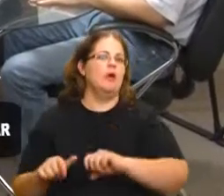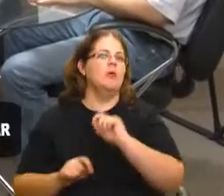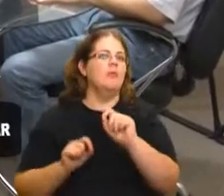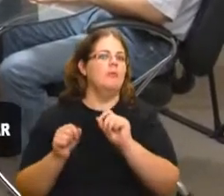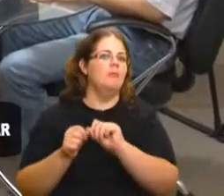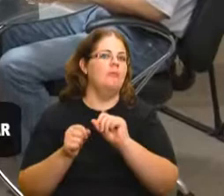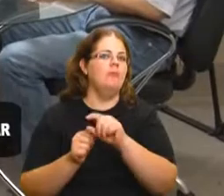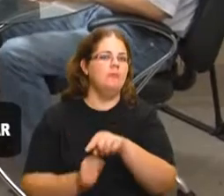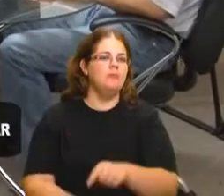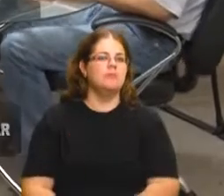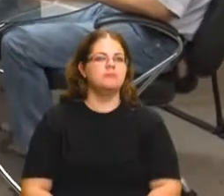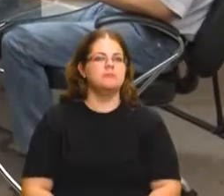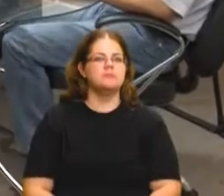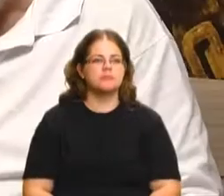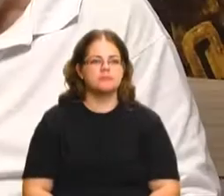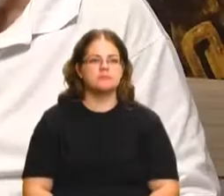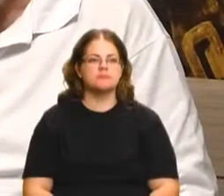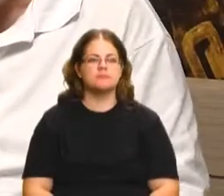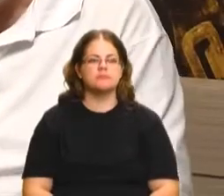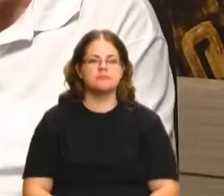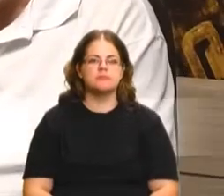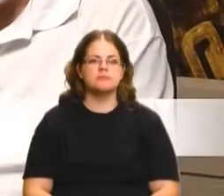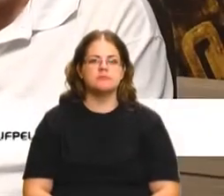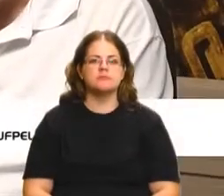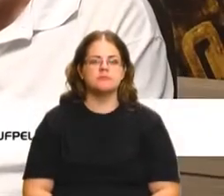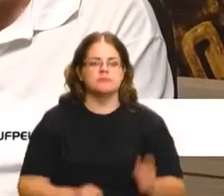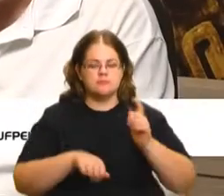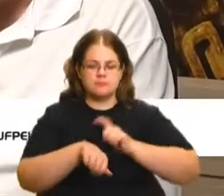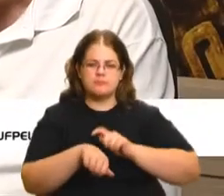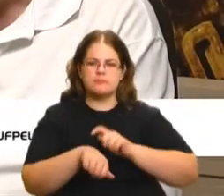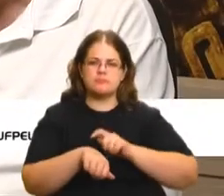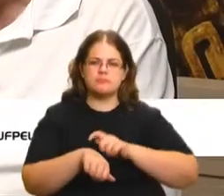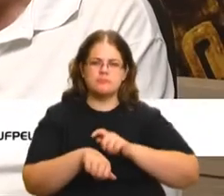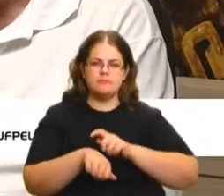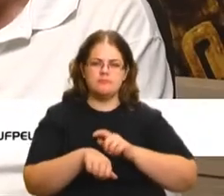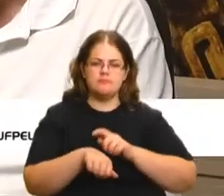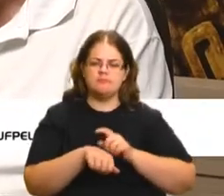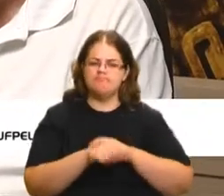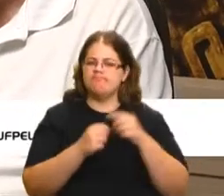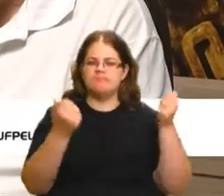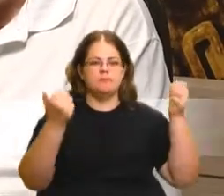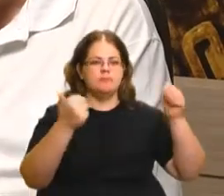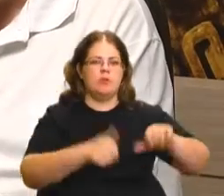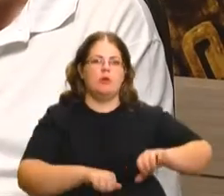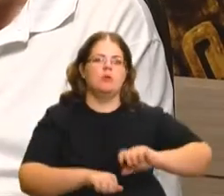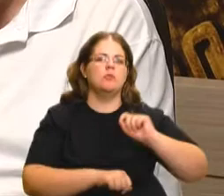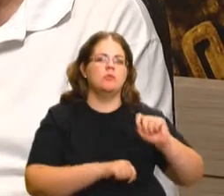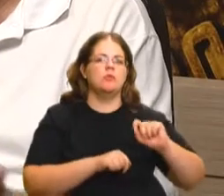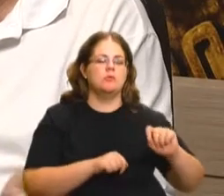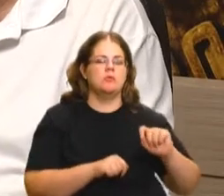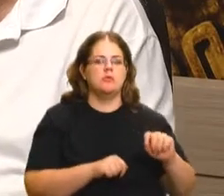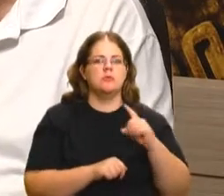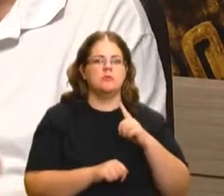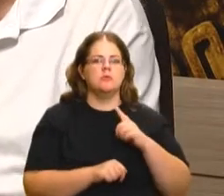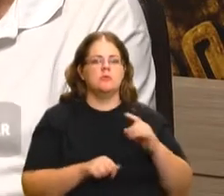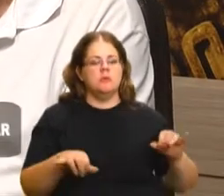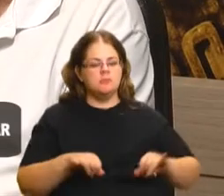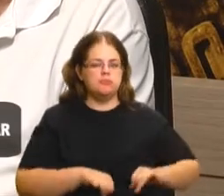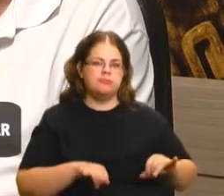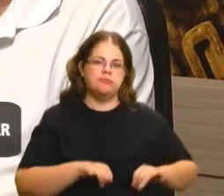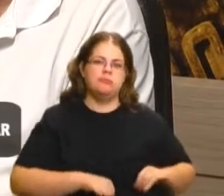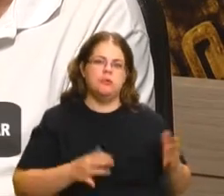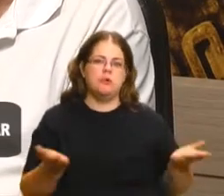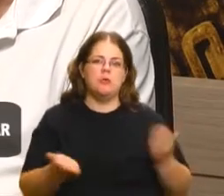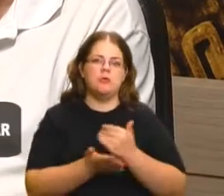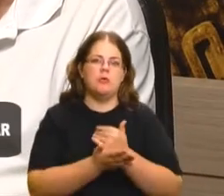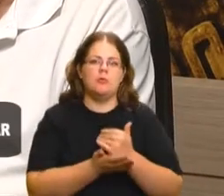né? O período mais da repressão mais violenta é justamente o que vai se